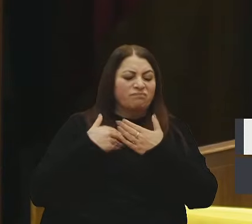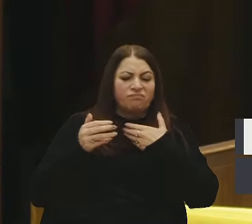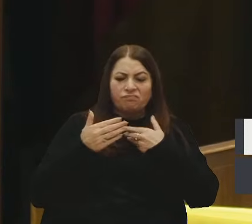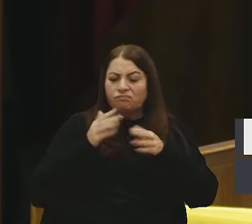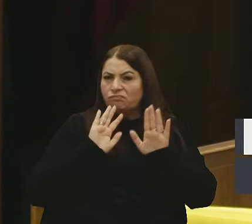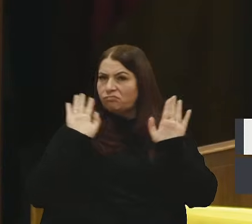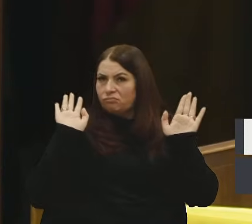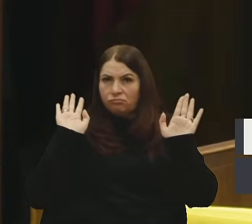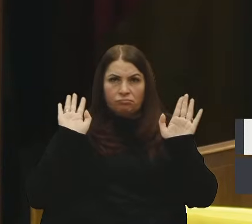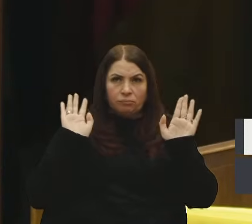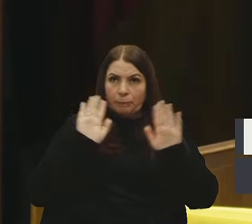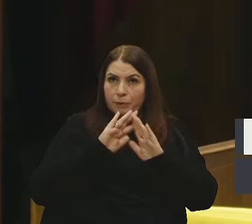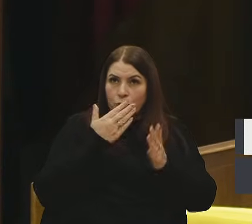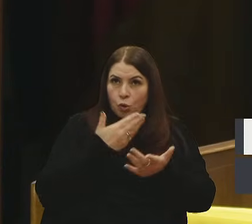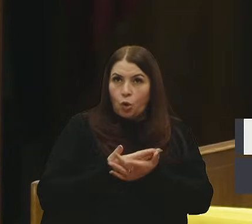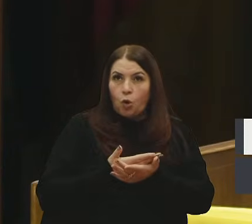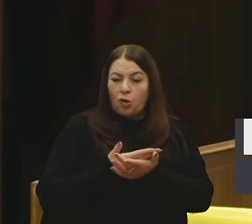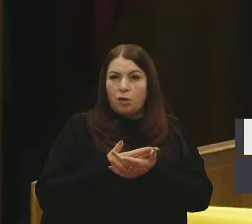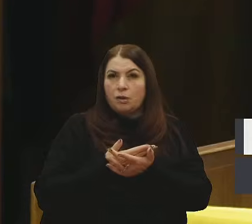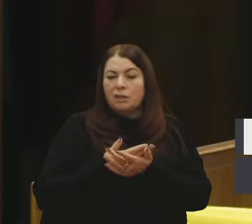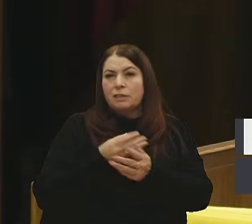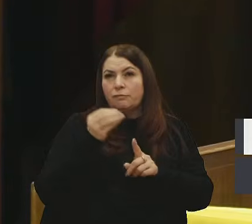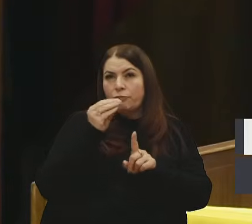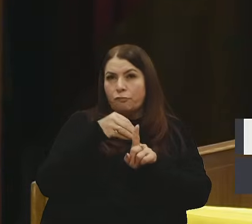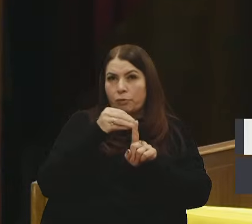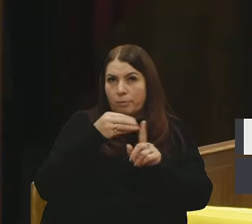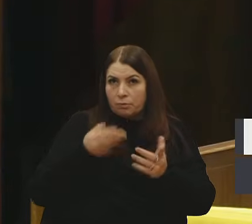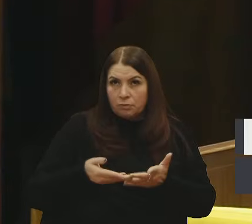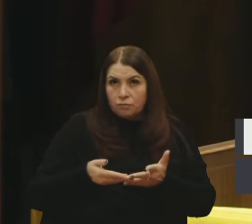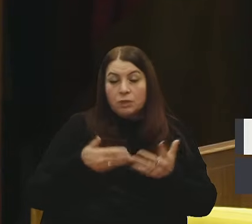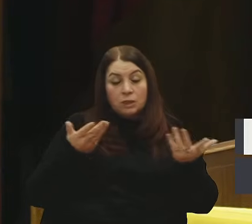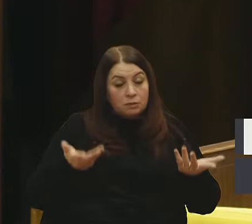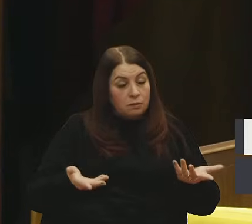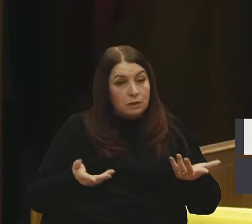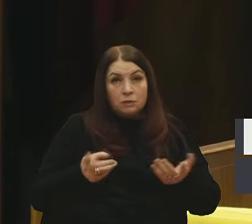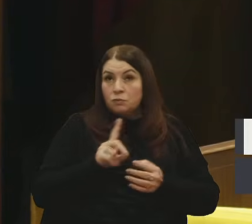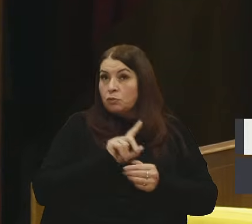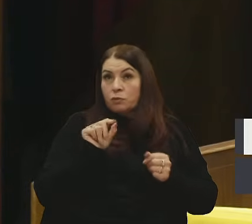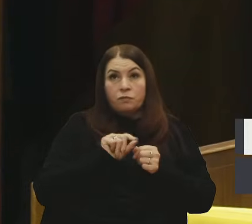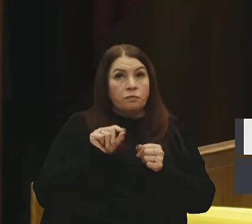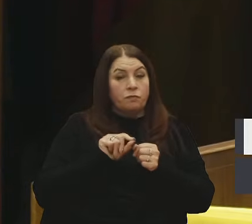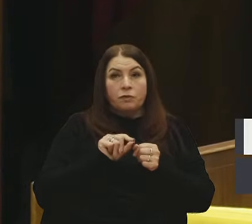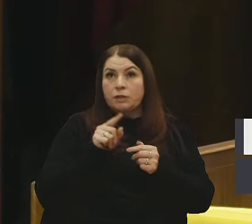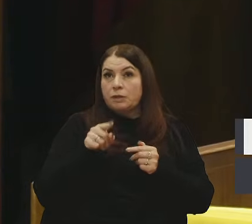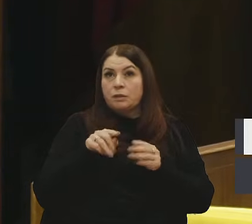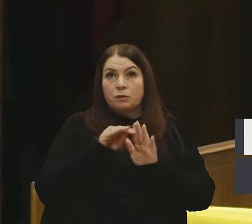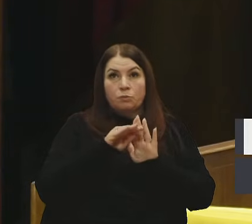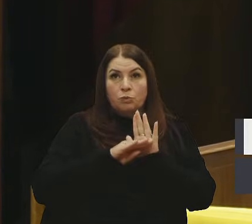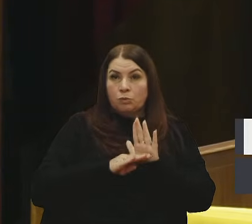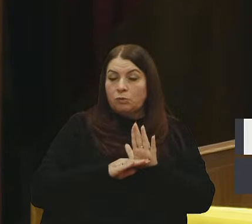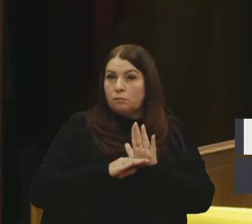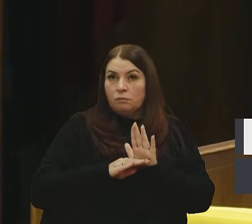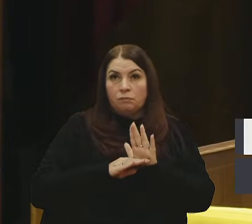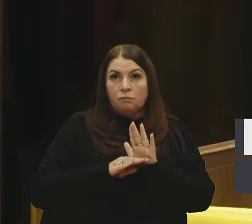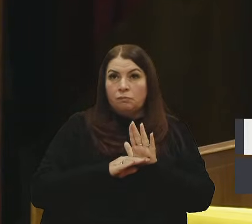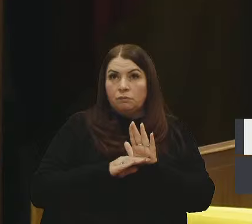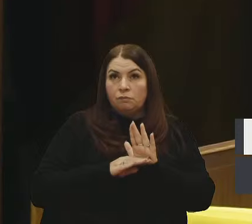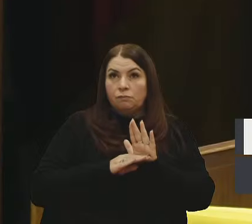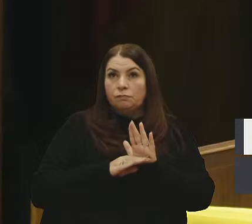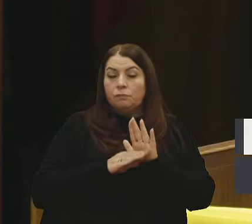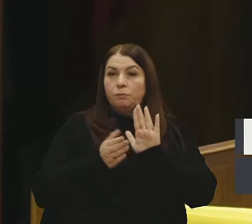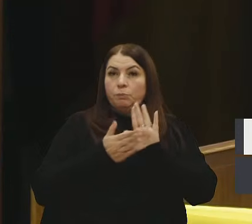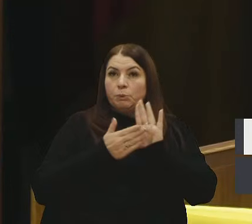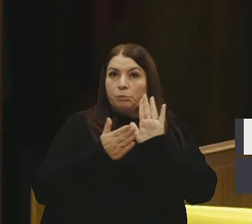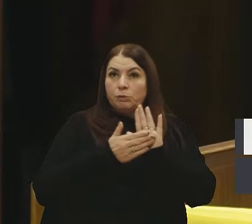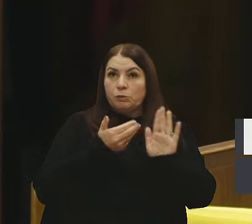para as escolas que estão em situação de maior vulnerabilidade. Então, já não cumpre o programa proposto